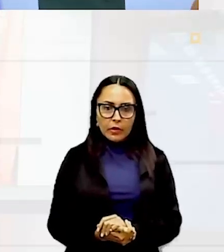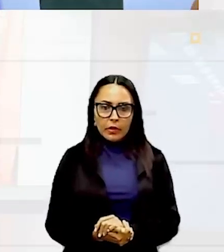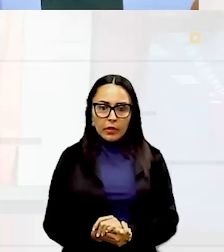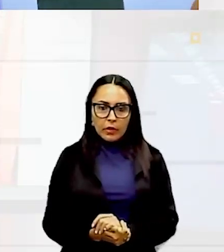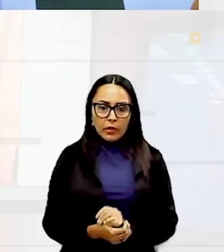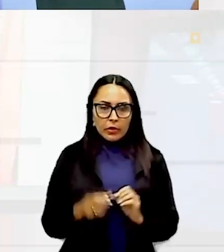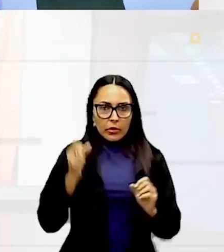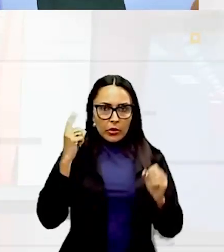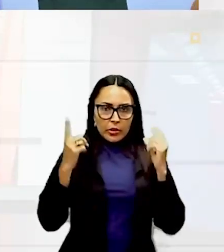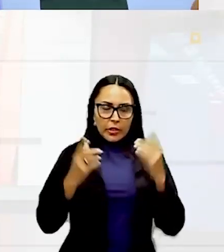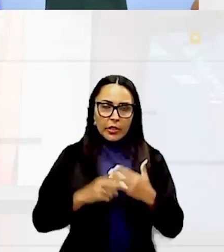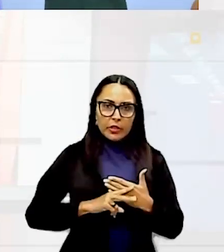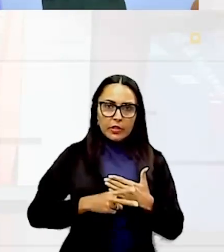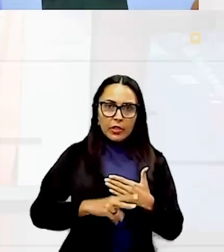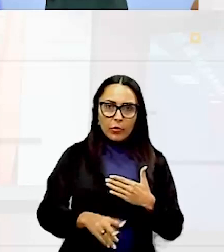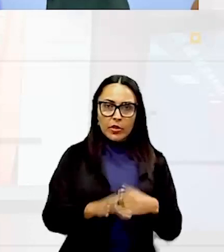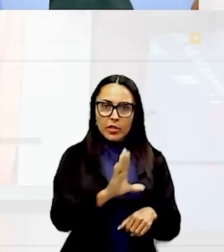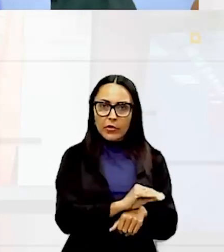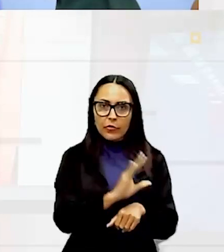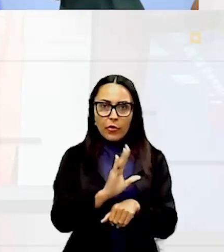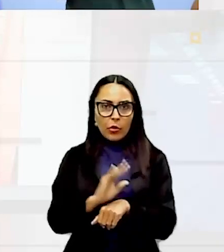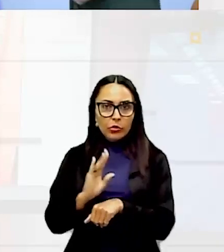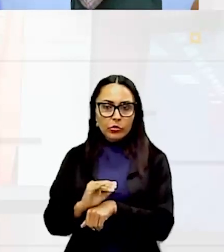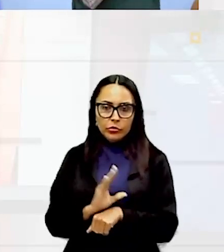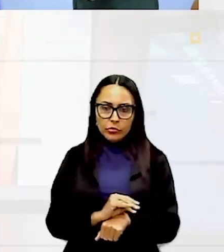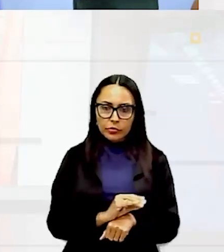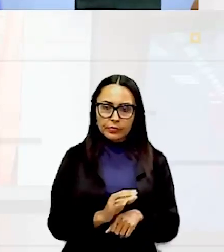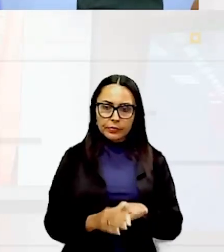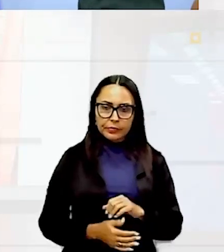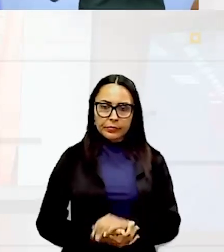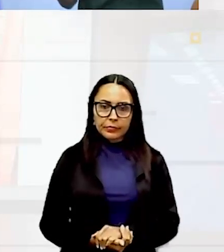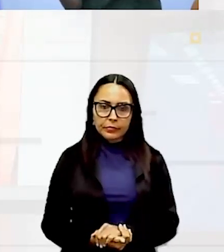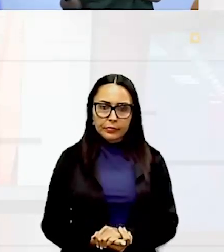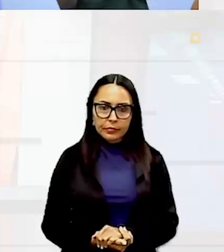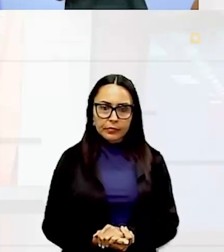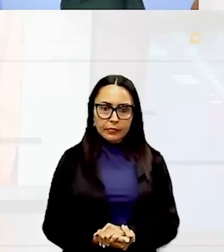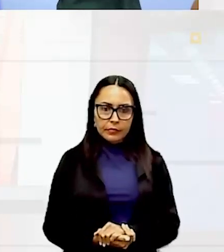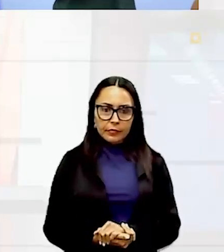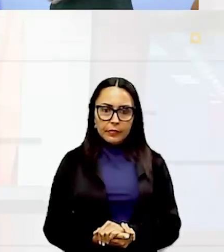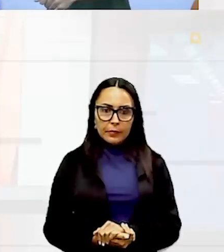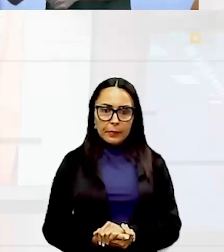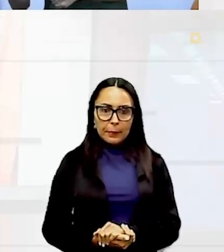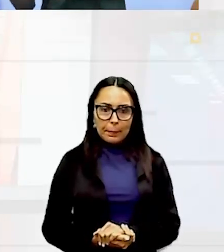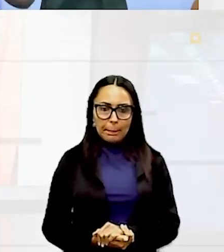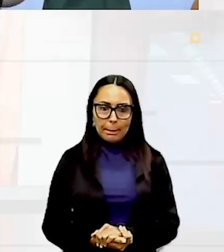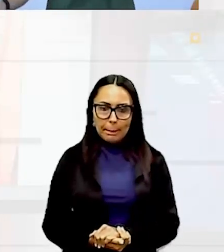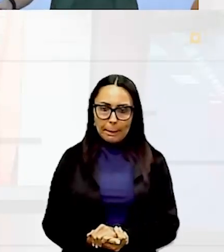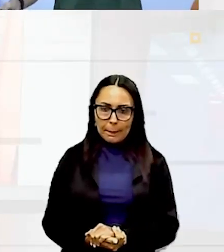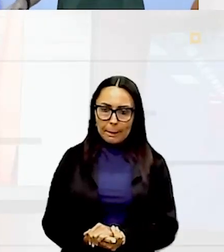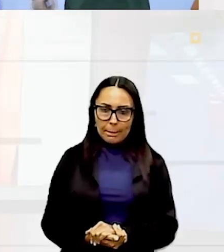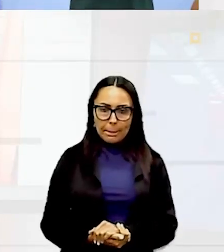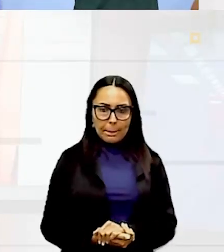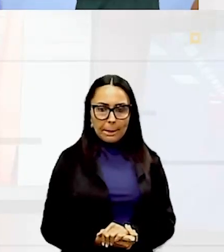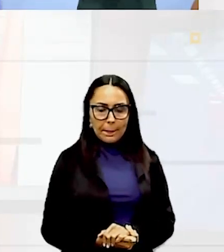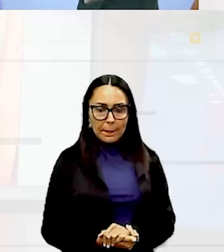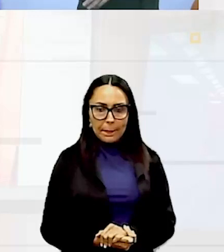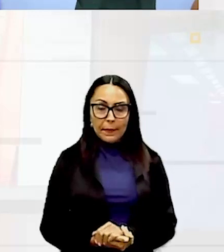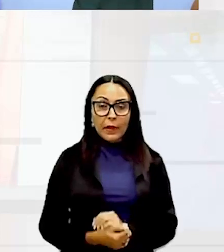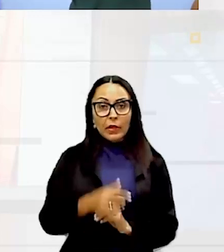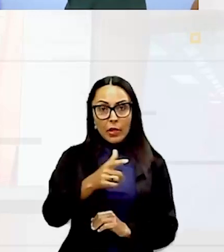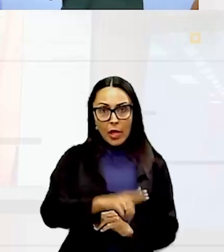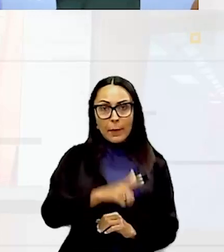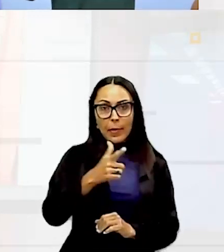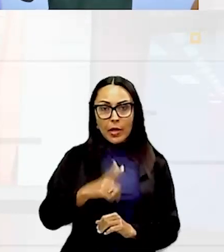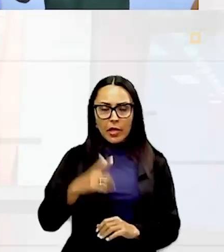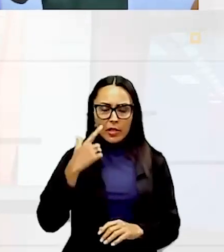ou seja, essa sequência de fotos que você vai lá, tira uma foto, você muda um pouquinho o personagem, tira outra foto e repete até